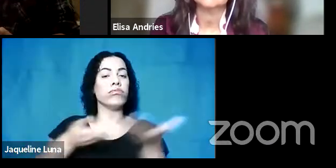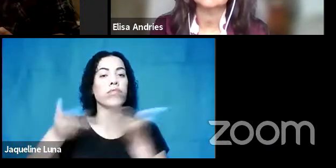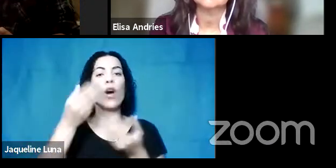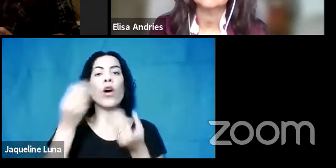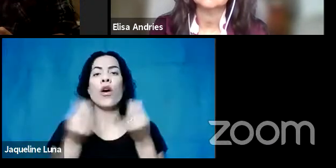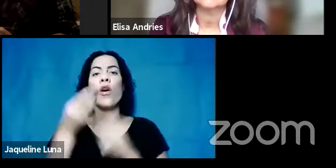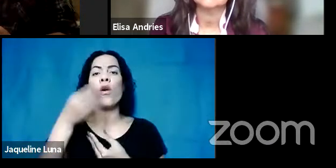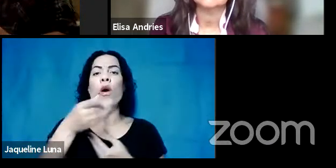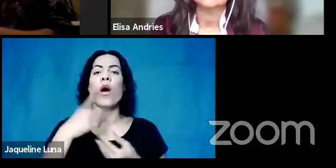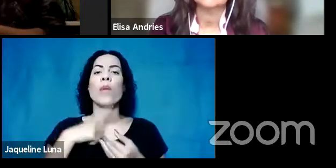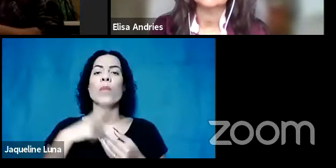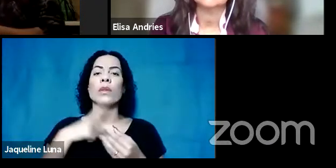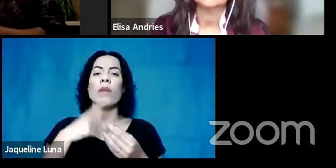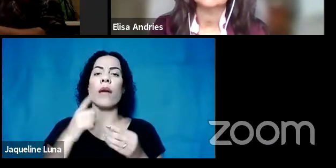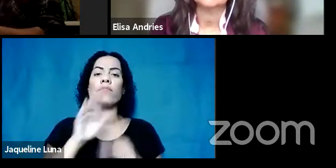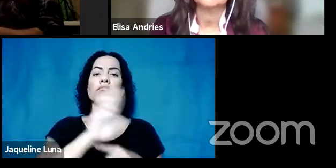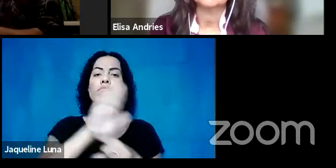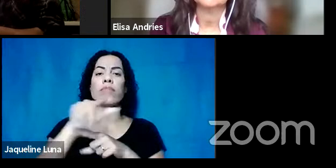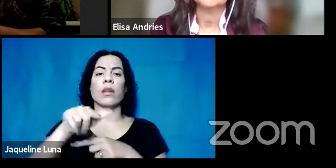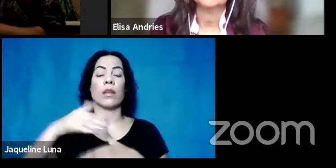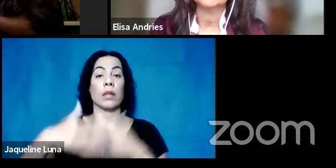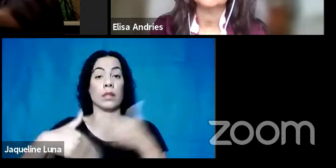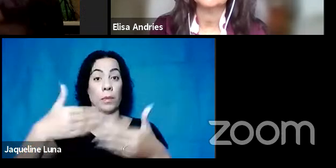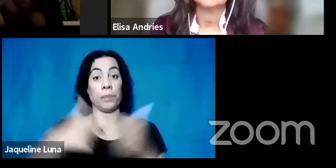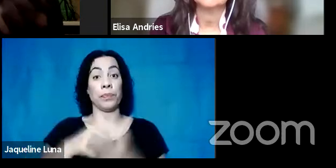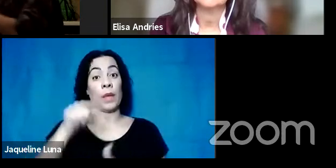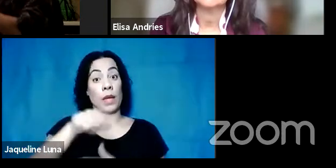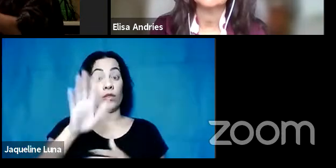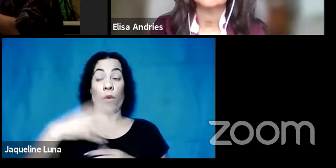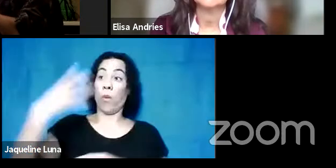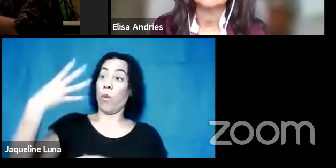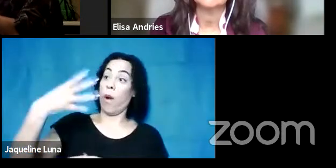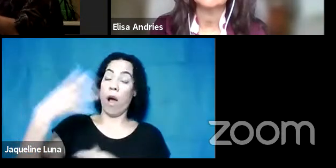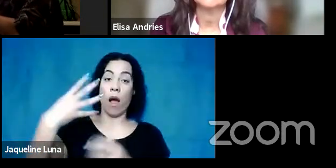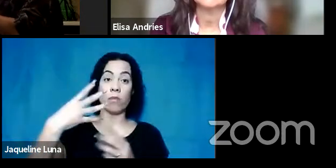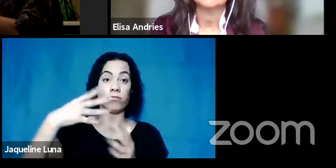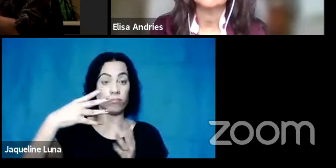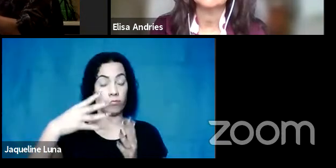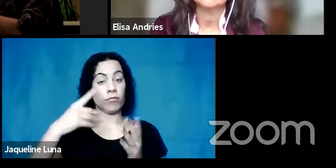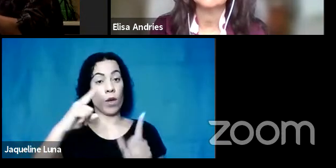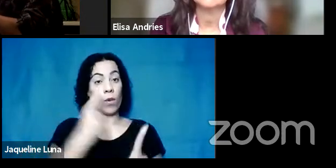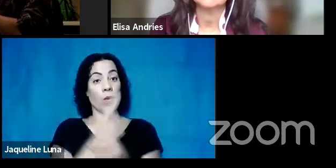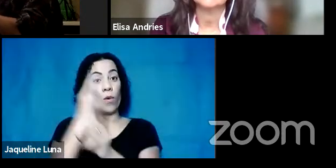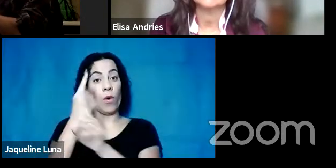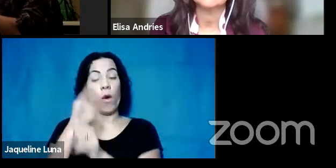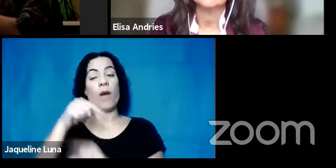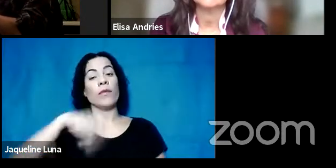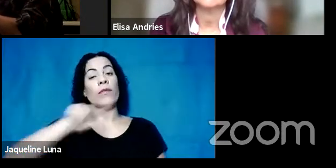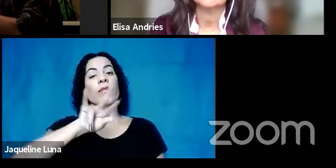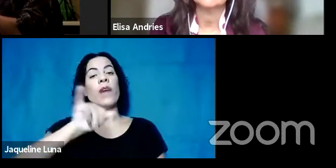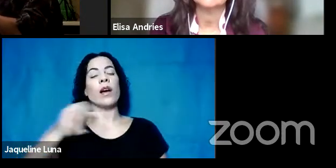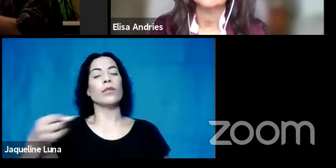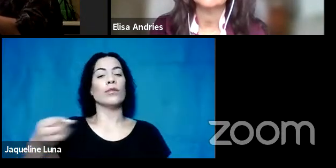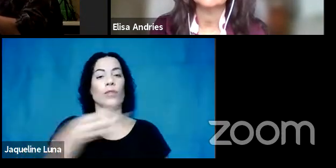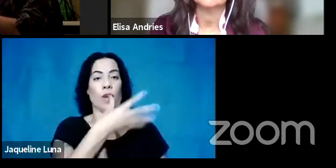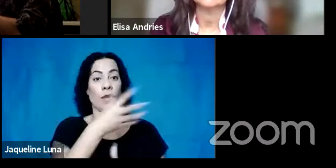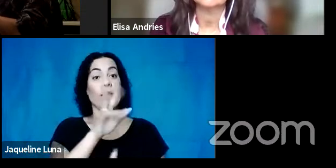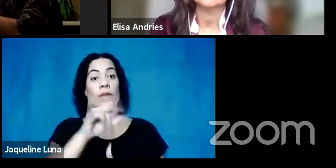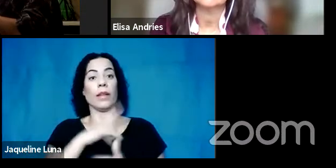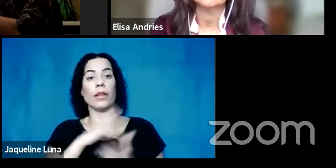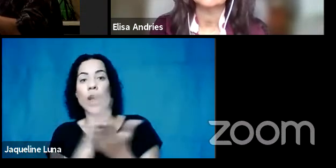contribuído nesse processo. Como essa já é uma quarta edição, a gente está inovando dessa vez, então teremos algumas